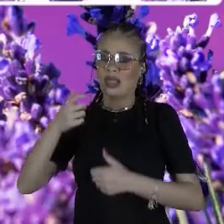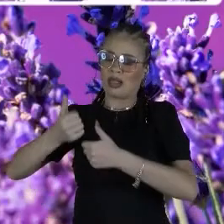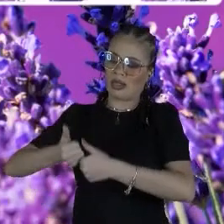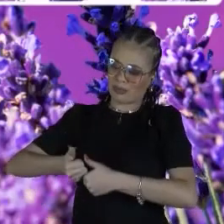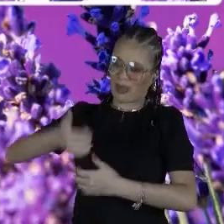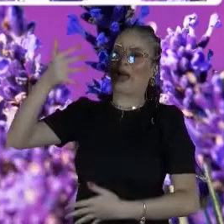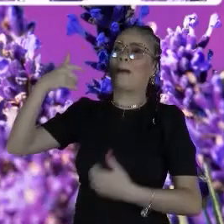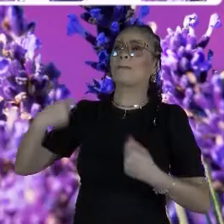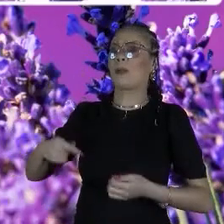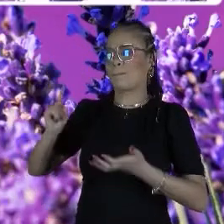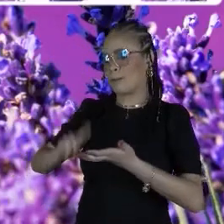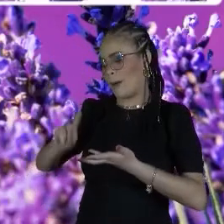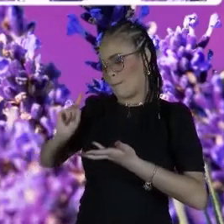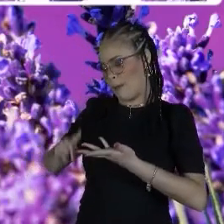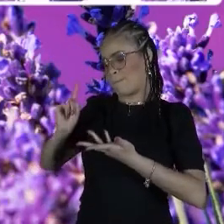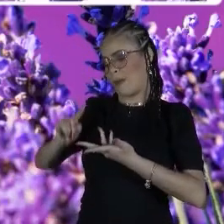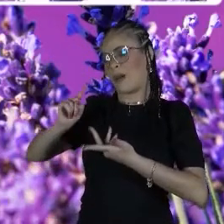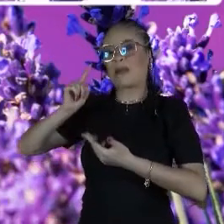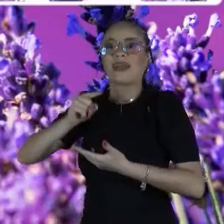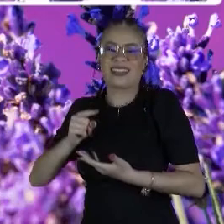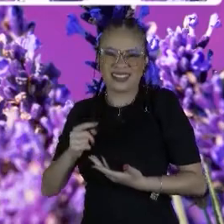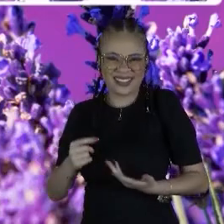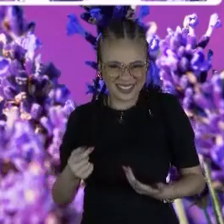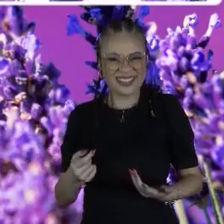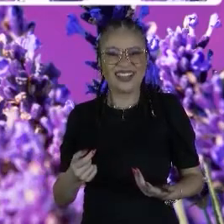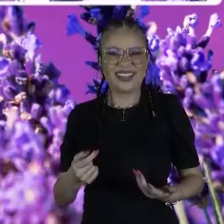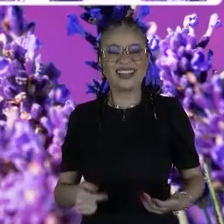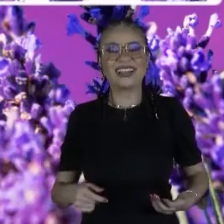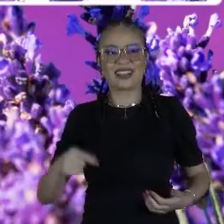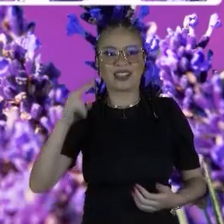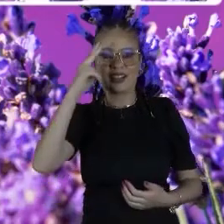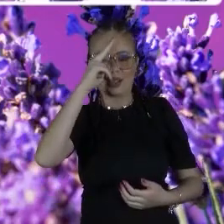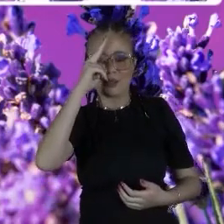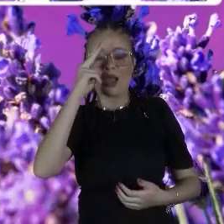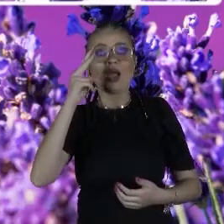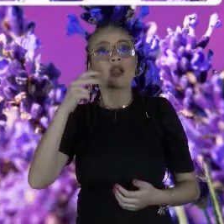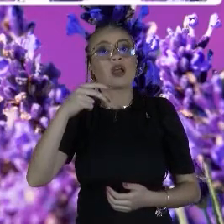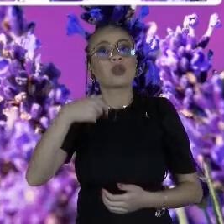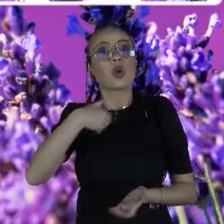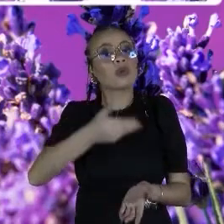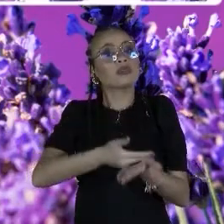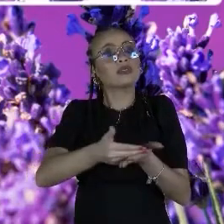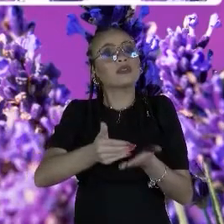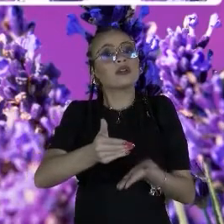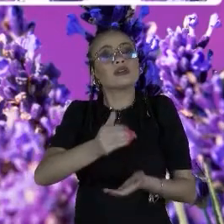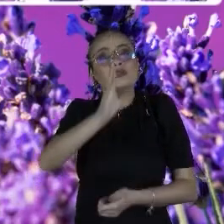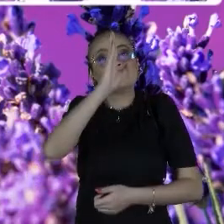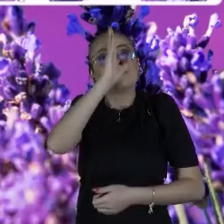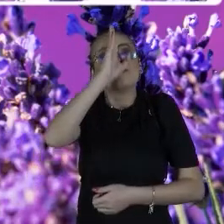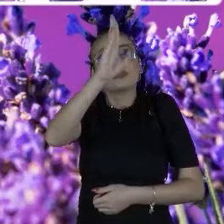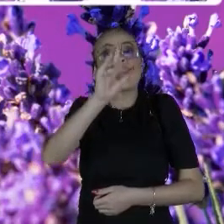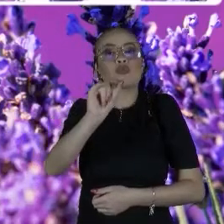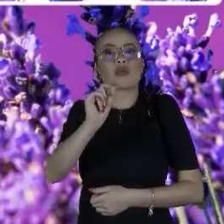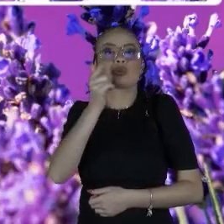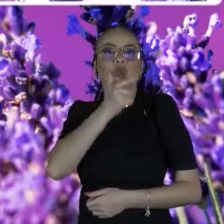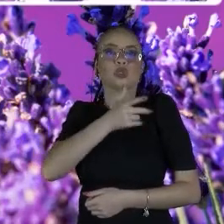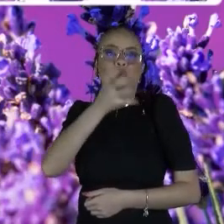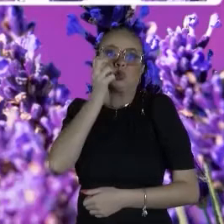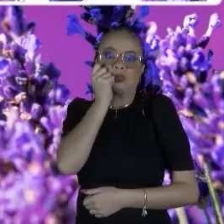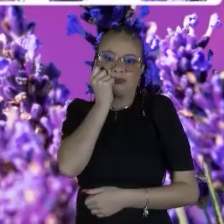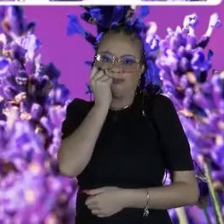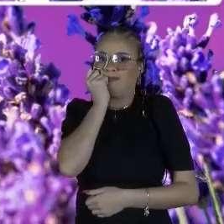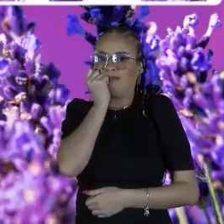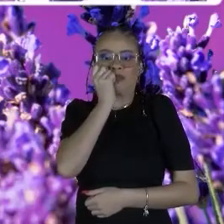mais longa o meu caso eu queria né quando eu contei para vocês eu gostaria de ter uma melhor qualidade de sono era minha prioridade